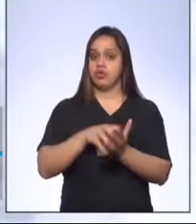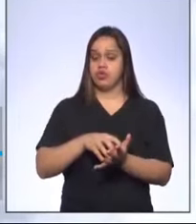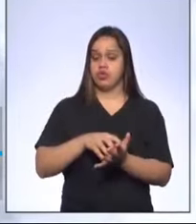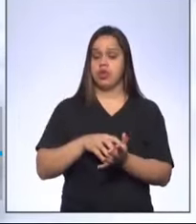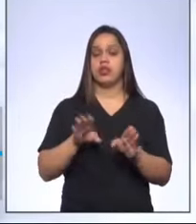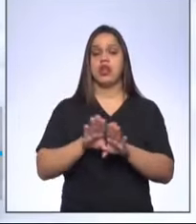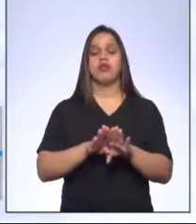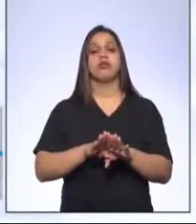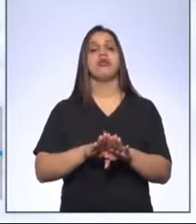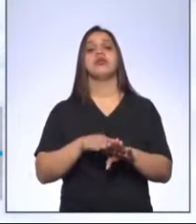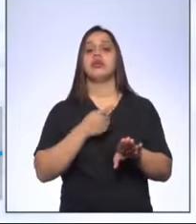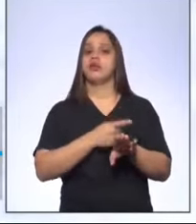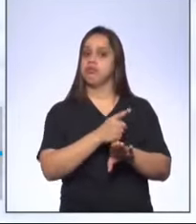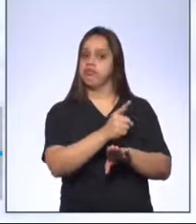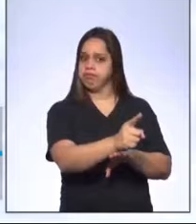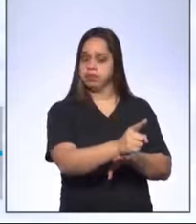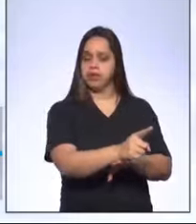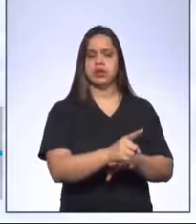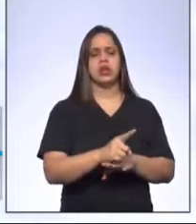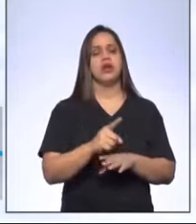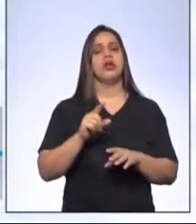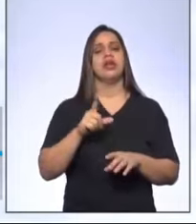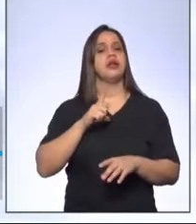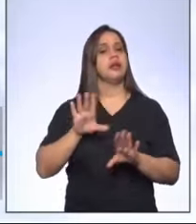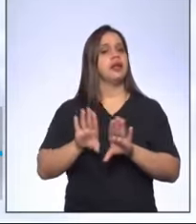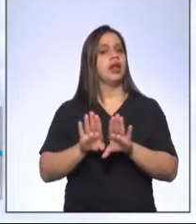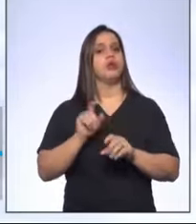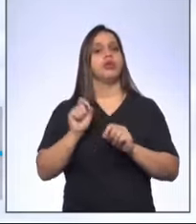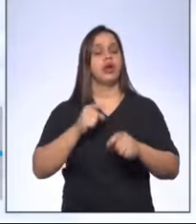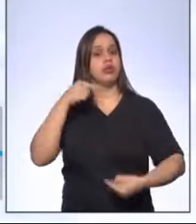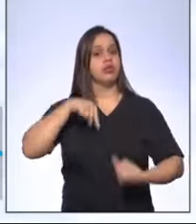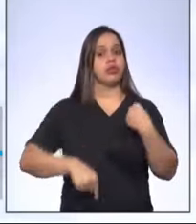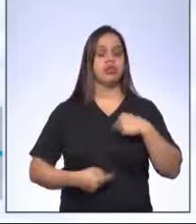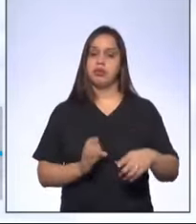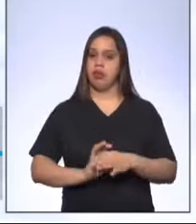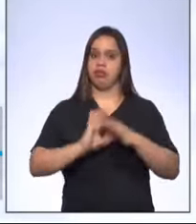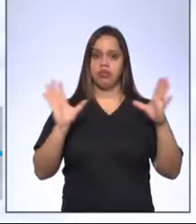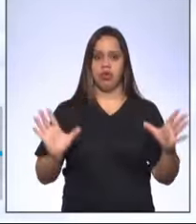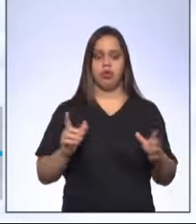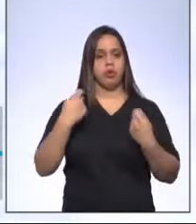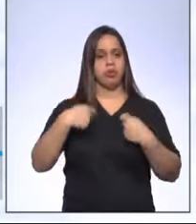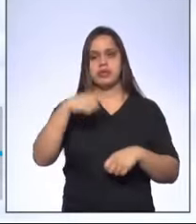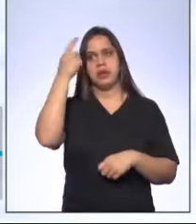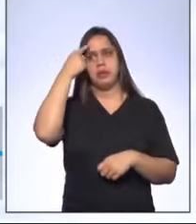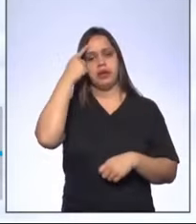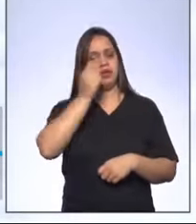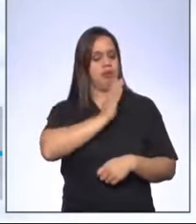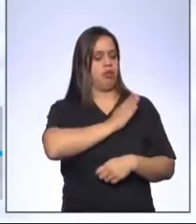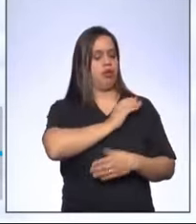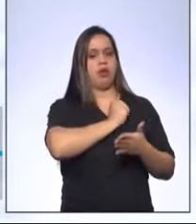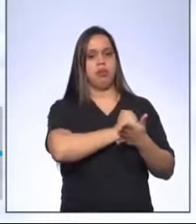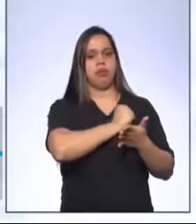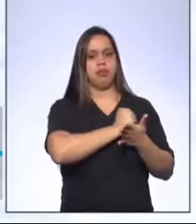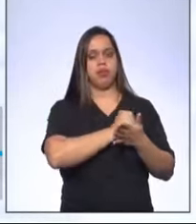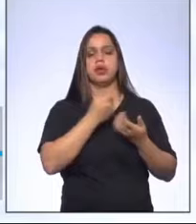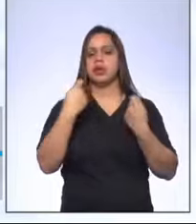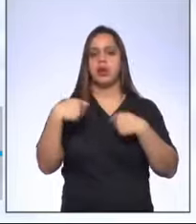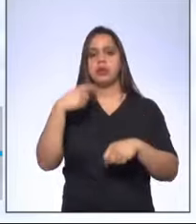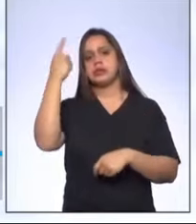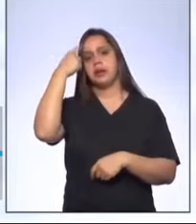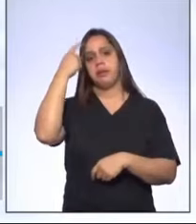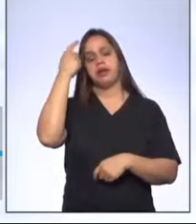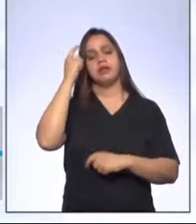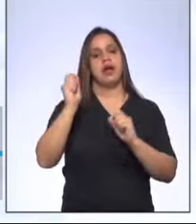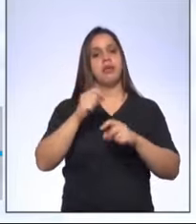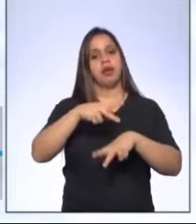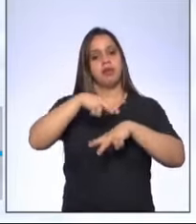você ficar vivo. Você não precisa pensar para respirar, não precisa pensar para o seu coração bater, né? Muitas coisas o seu corpo toma a